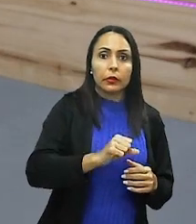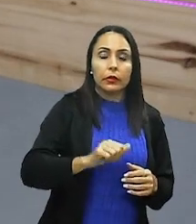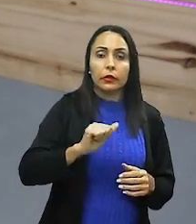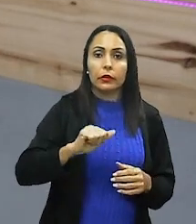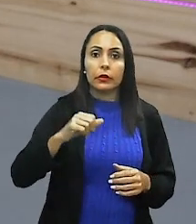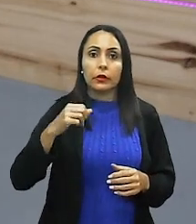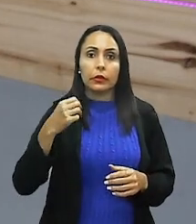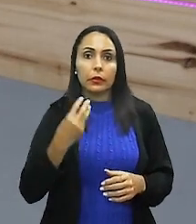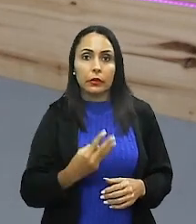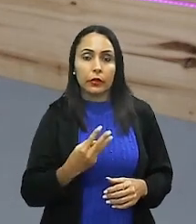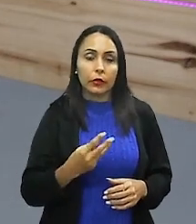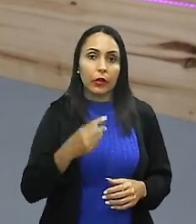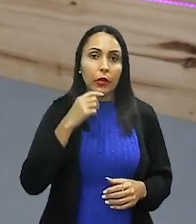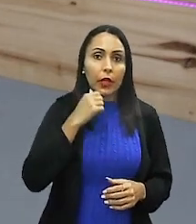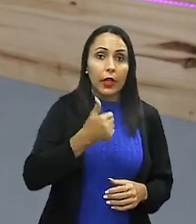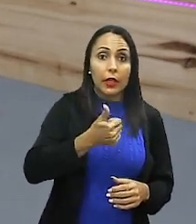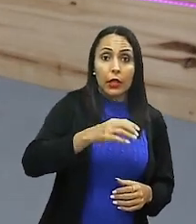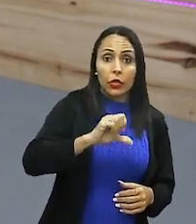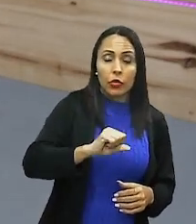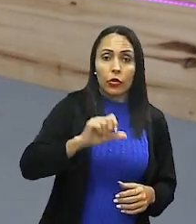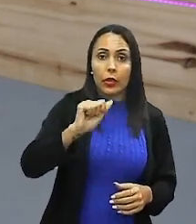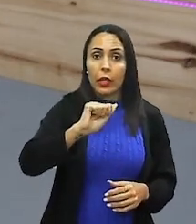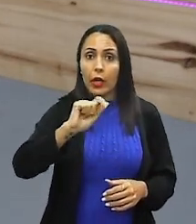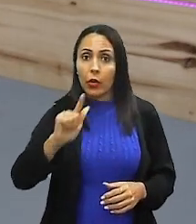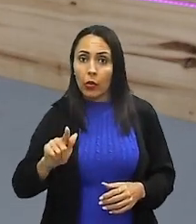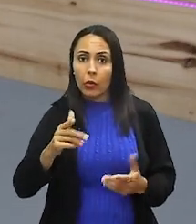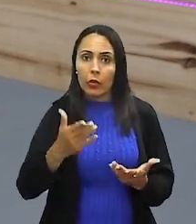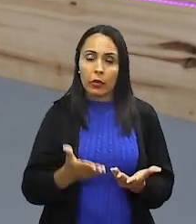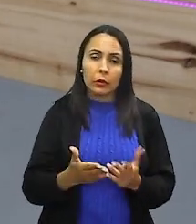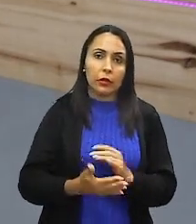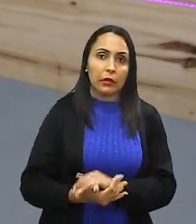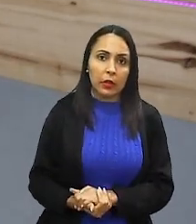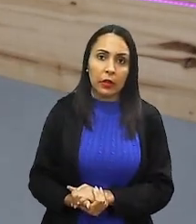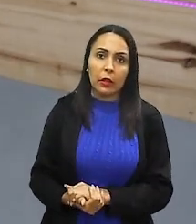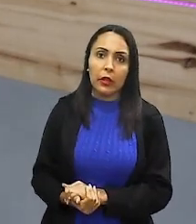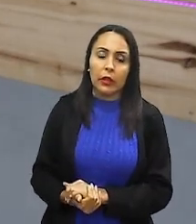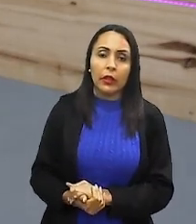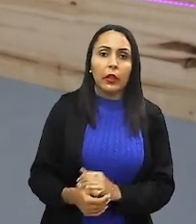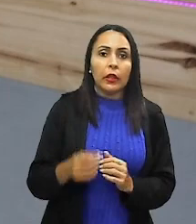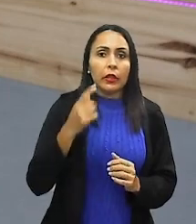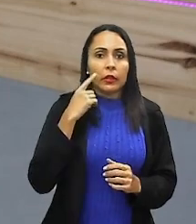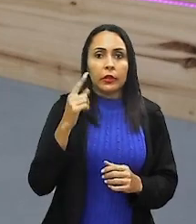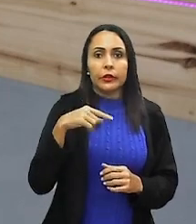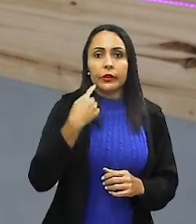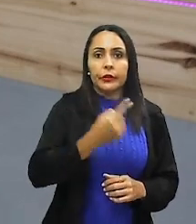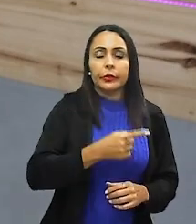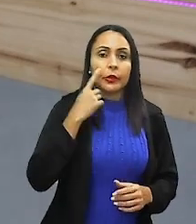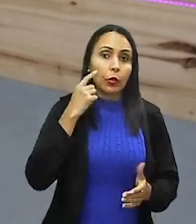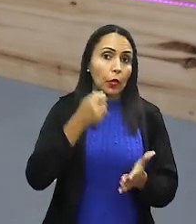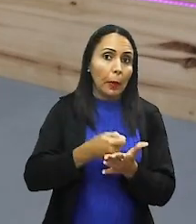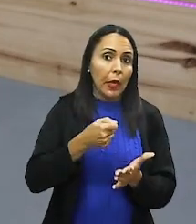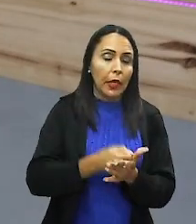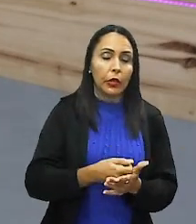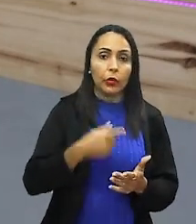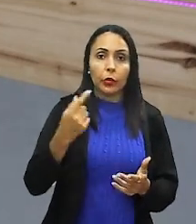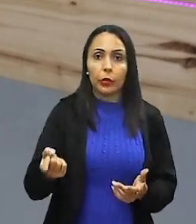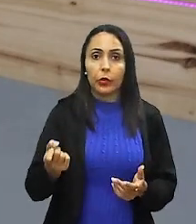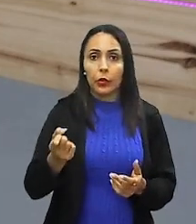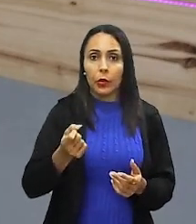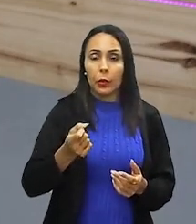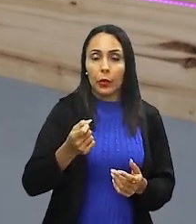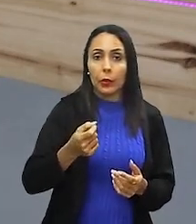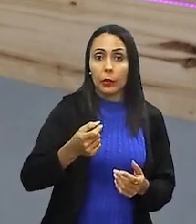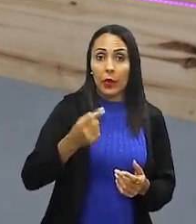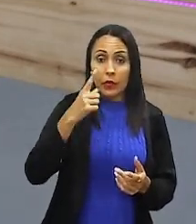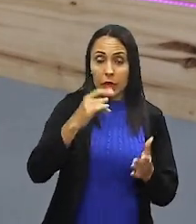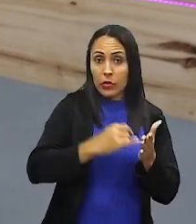dia 18 de agosto. Então até dia 18 de agosto, do mesmo jeito que a gente pegou no pé de vocês aqui no primeiro semestre, para vocês